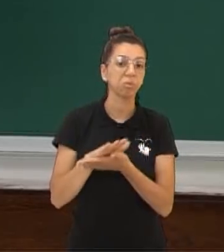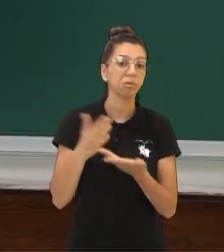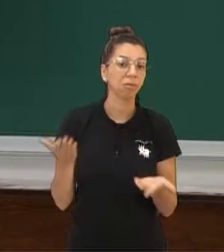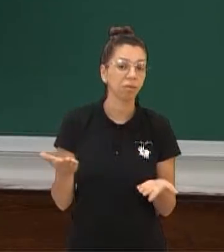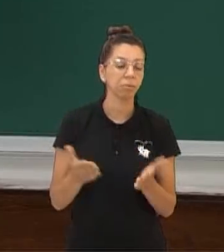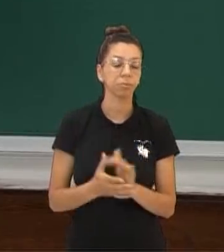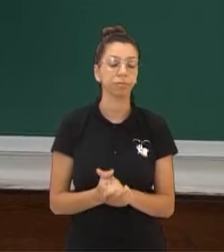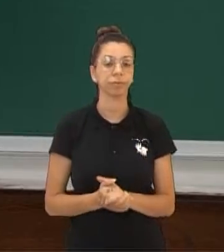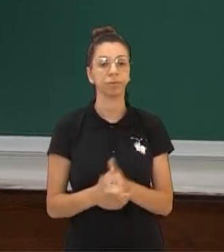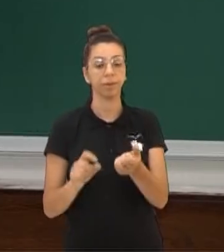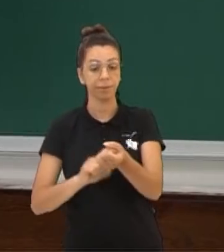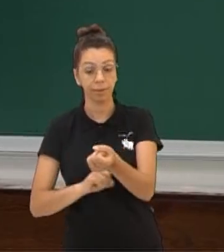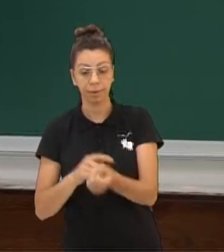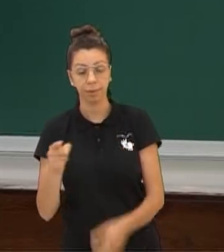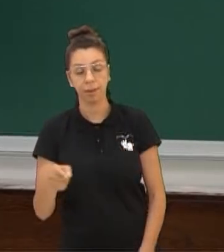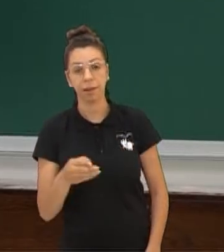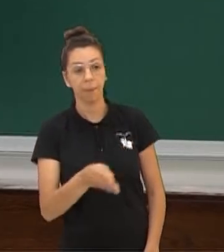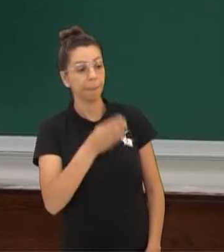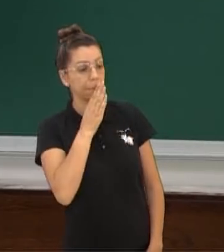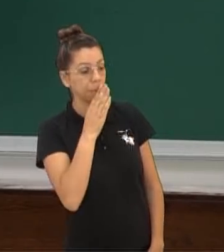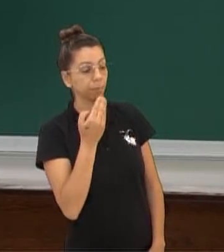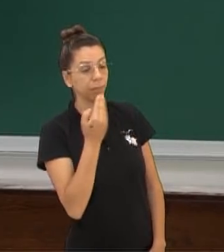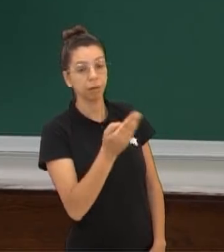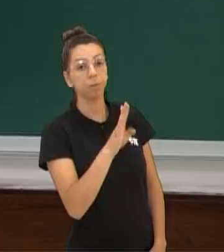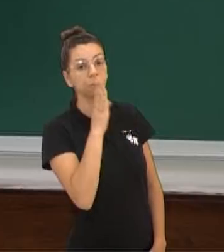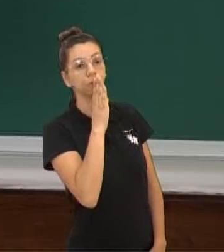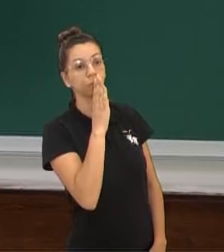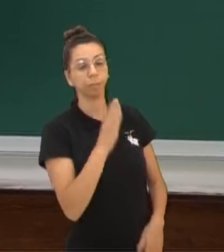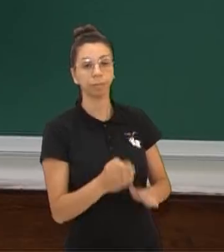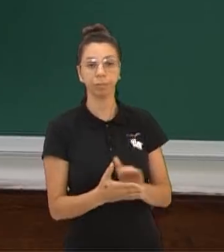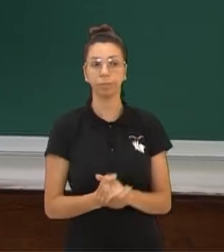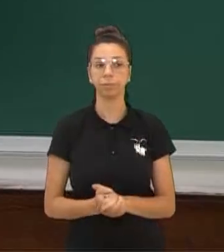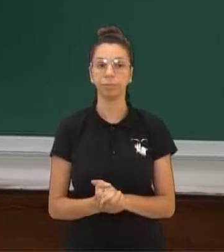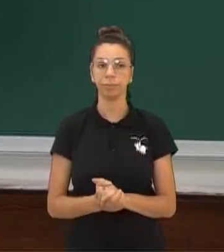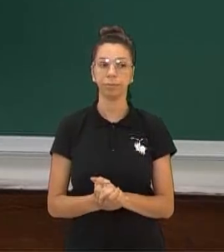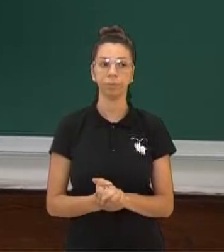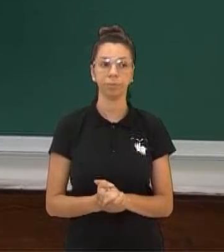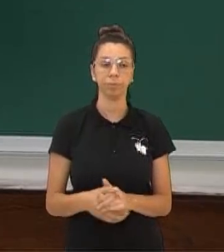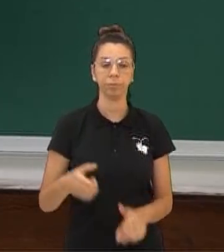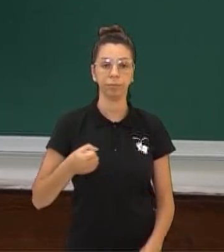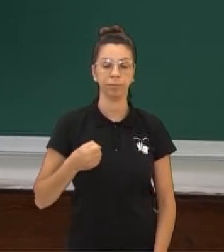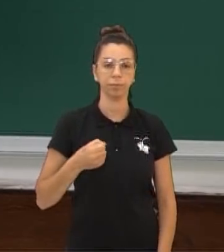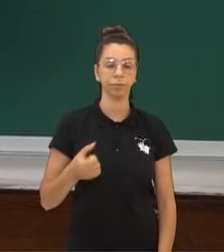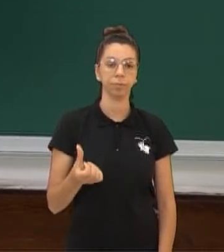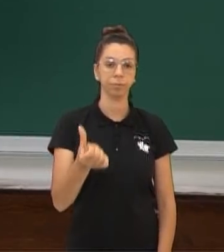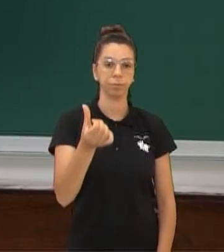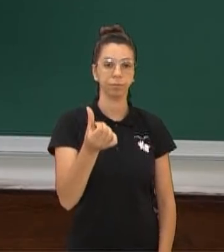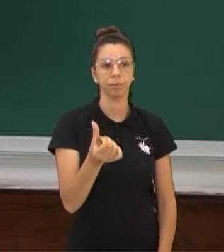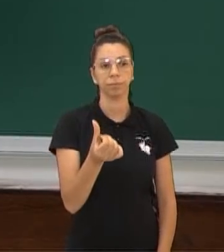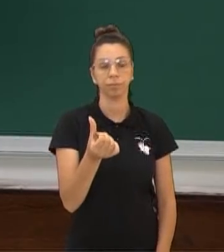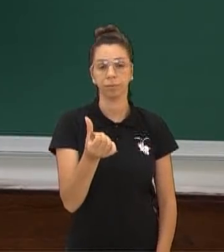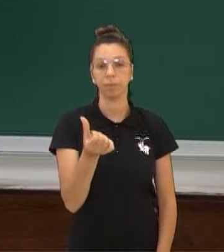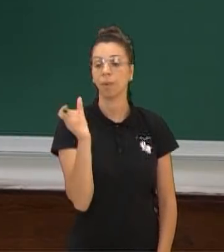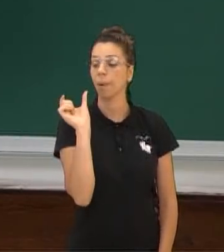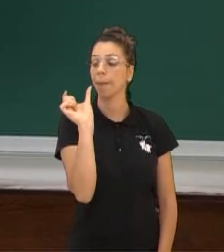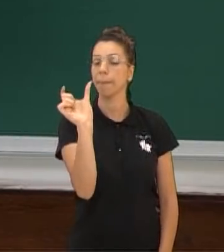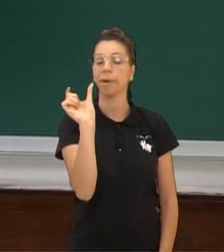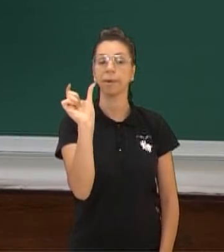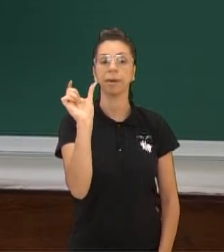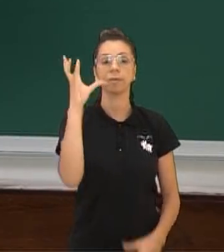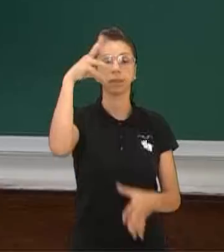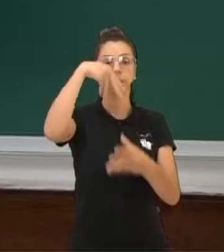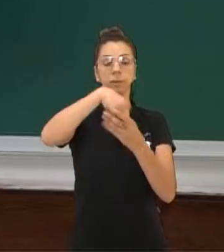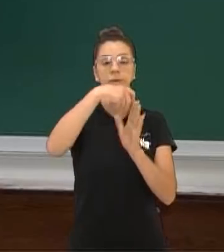quieta. Which word in the text is formed by a suffix? Qual palavrinha ali do texto